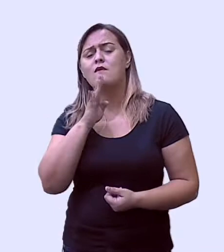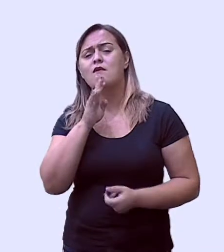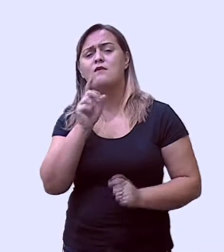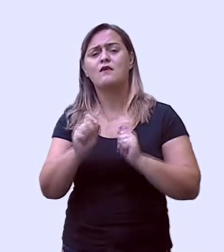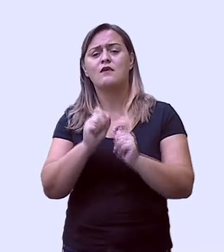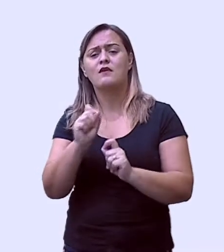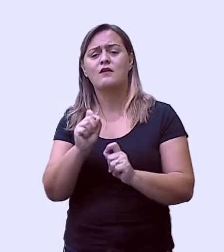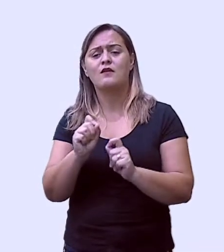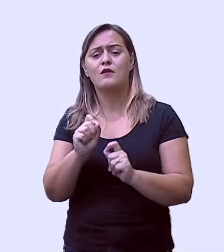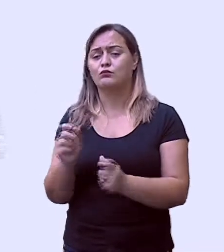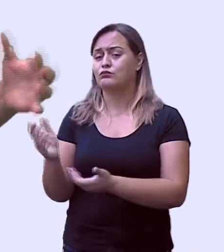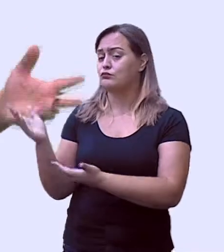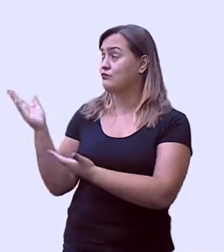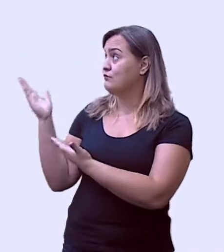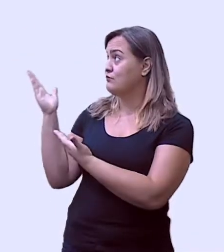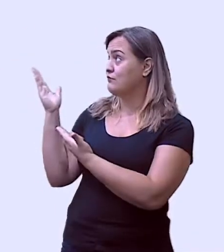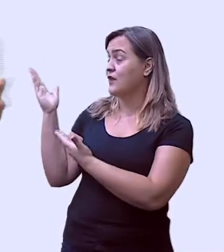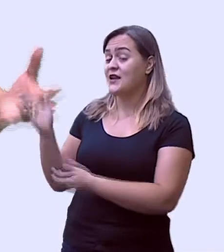é o cerrado.